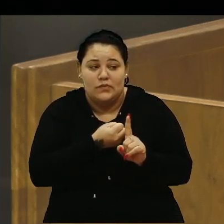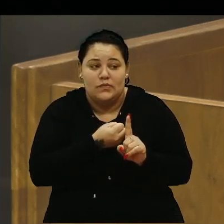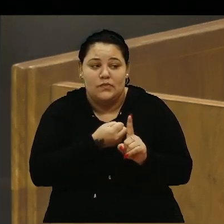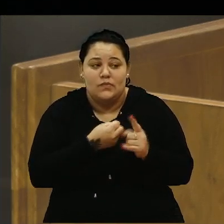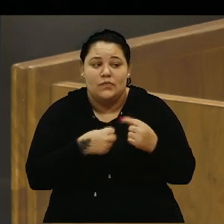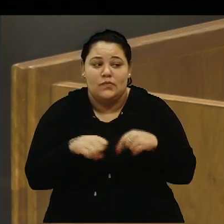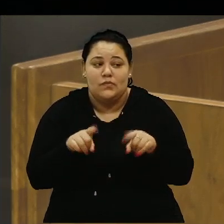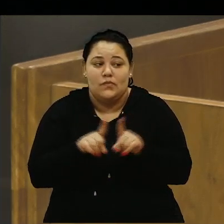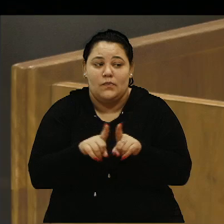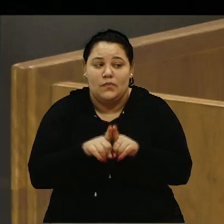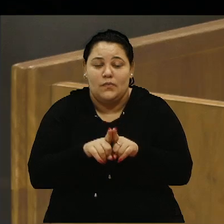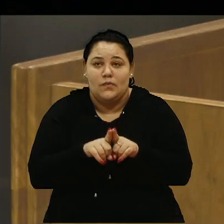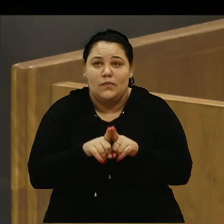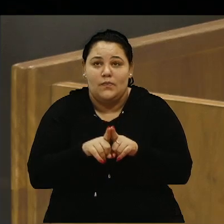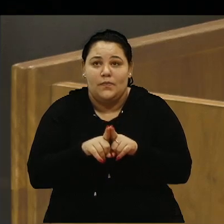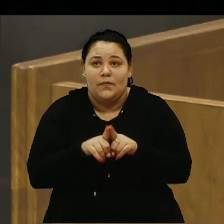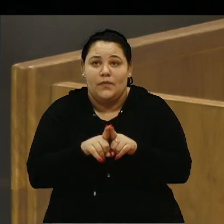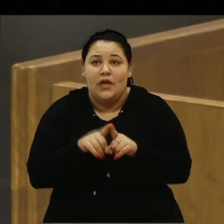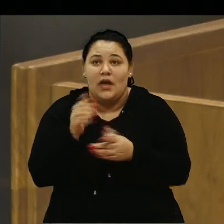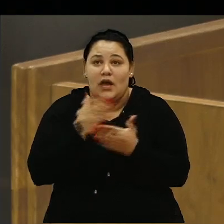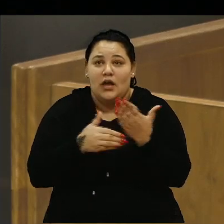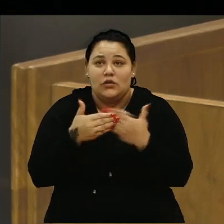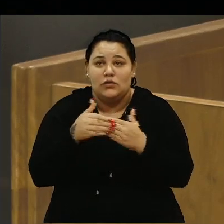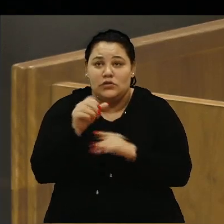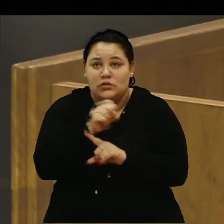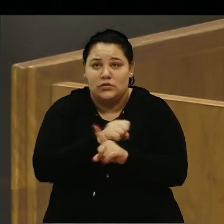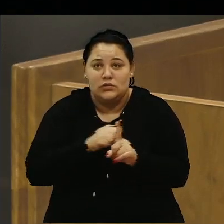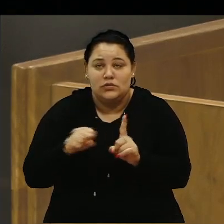situação é grave e é toda a sociedade que